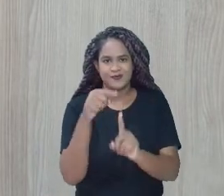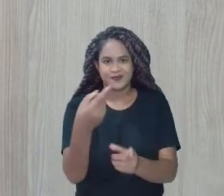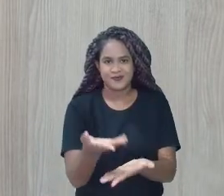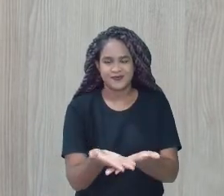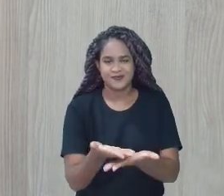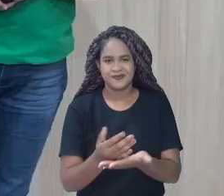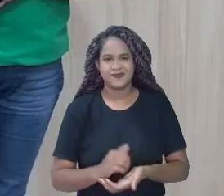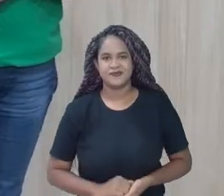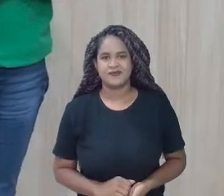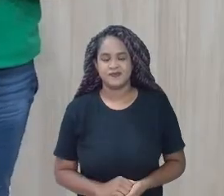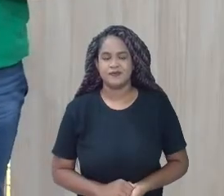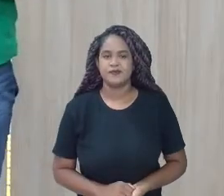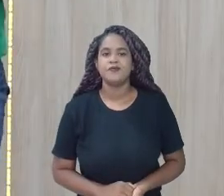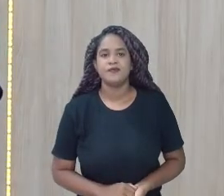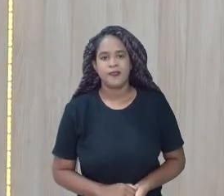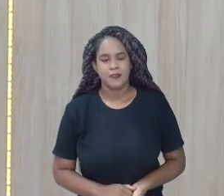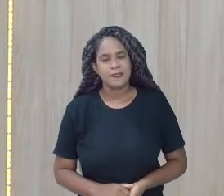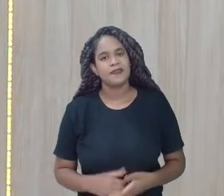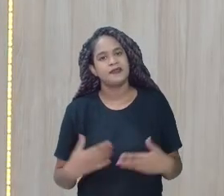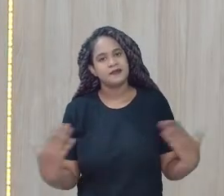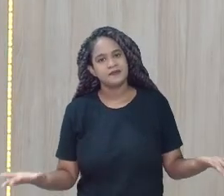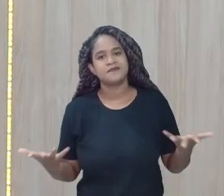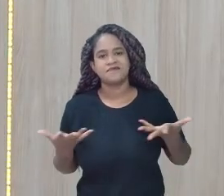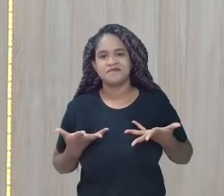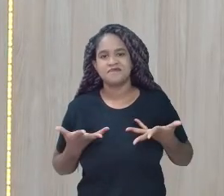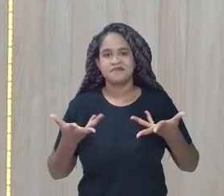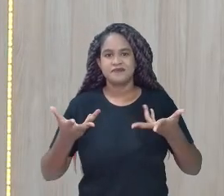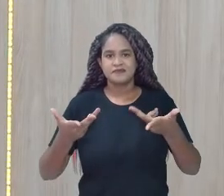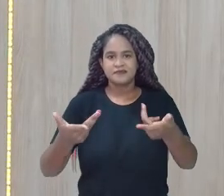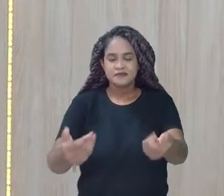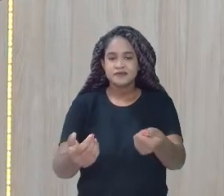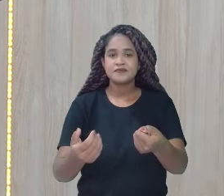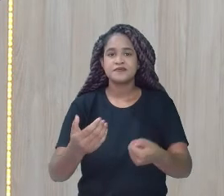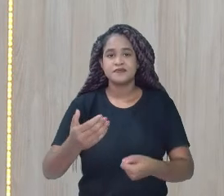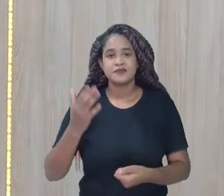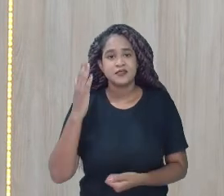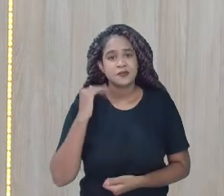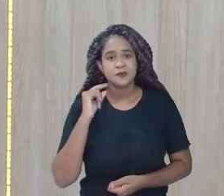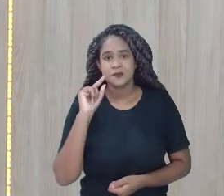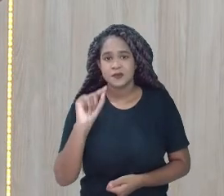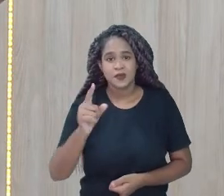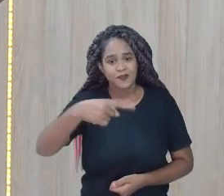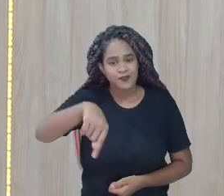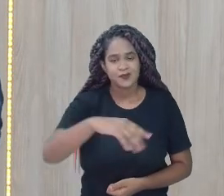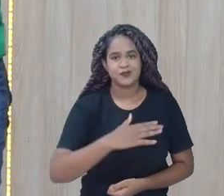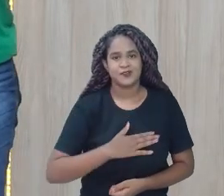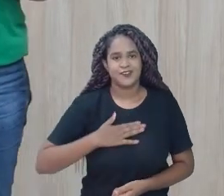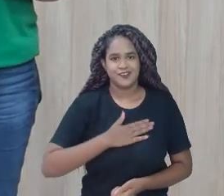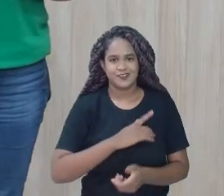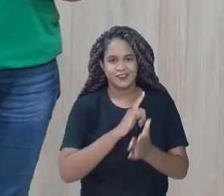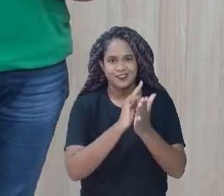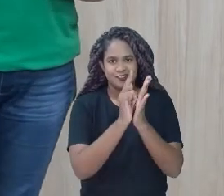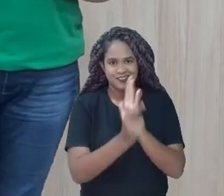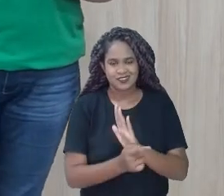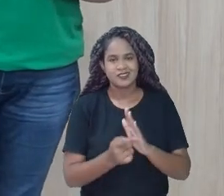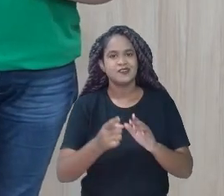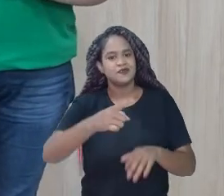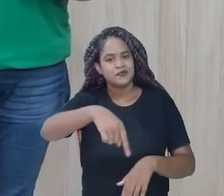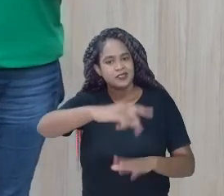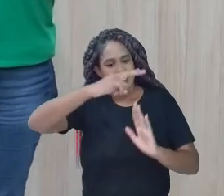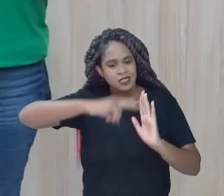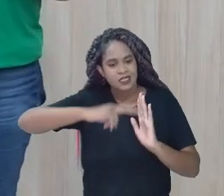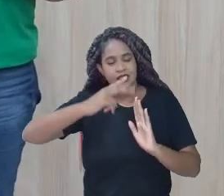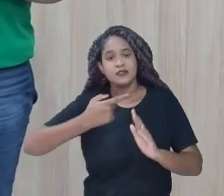aula. Sim, pessoal, foi maravilhoso saber que vocês curtem esse gênero, estão aí lendo e